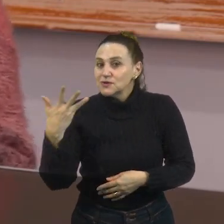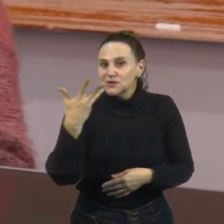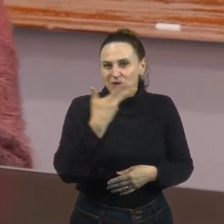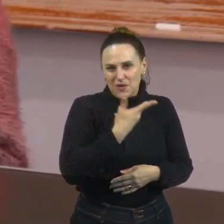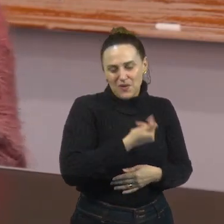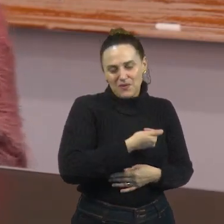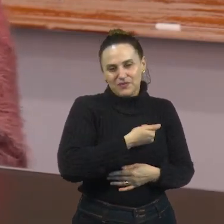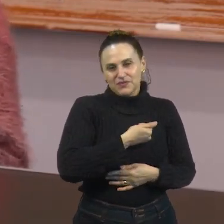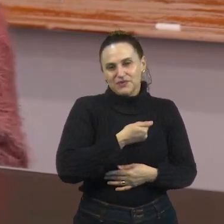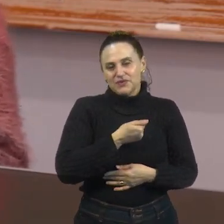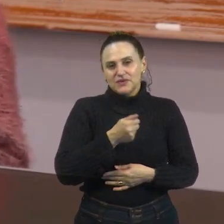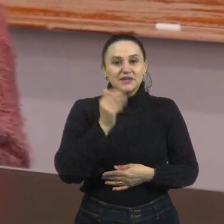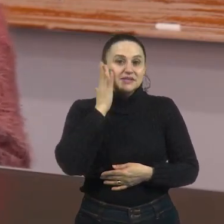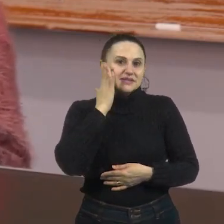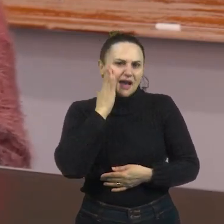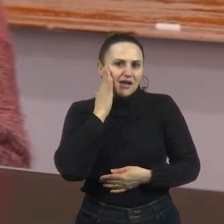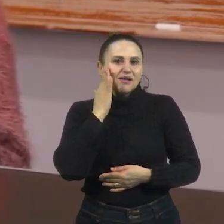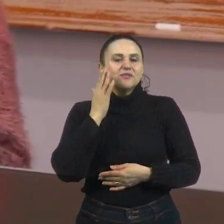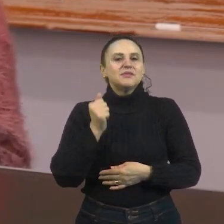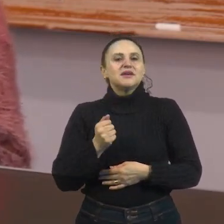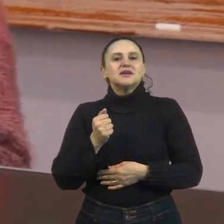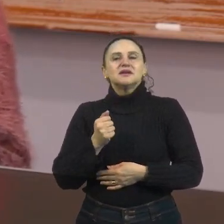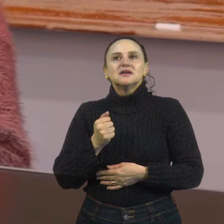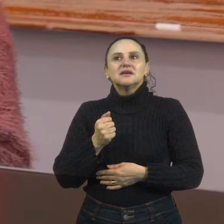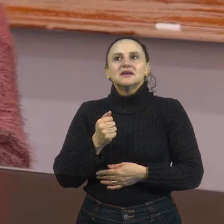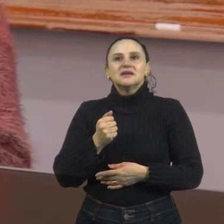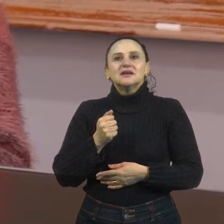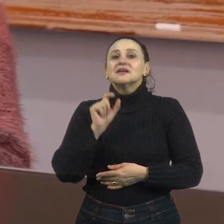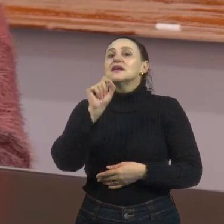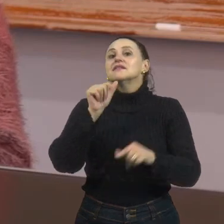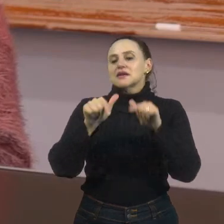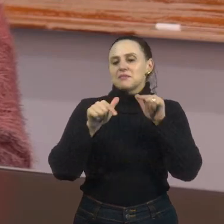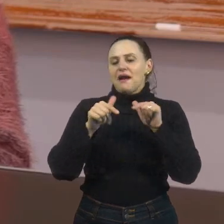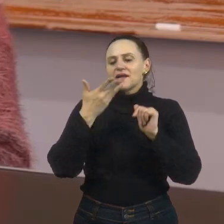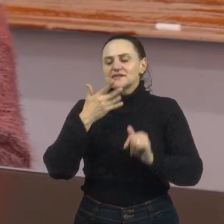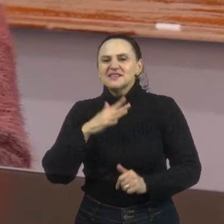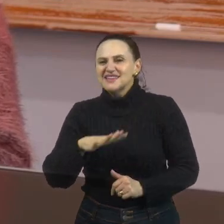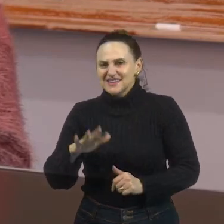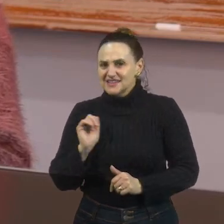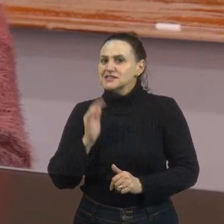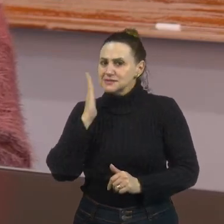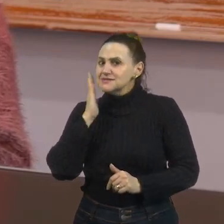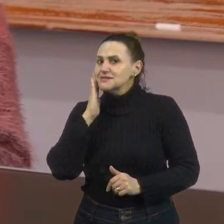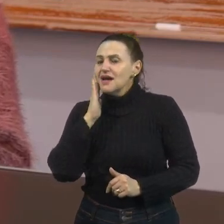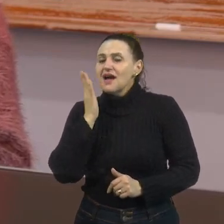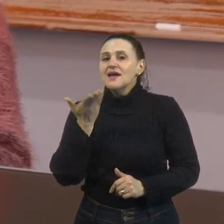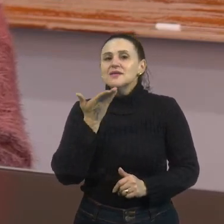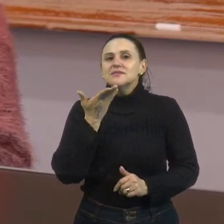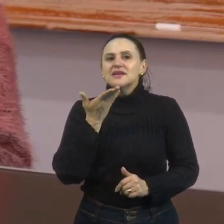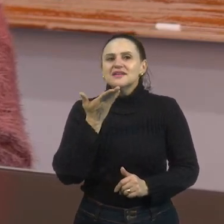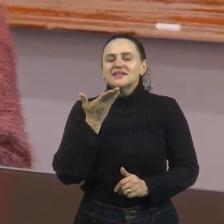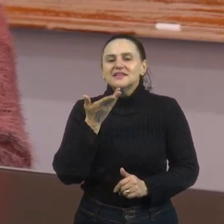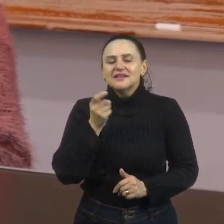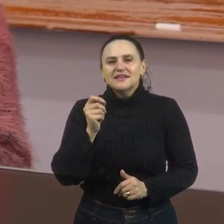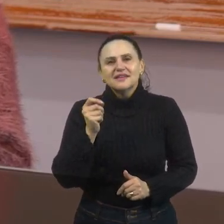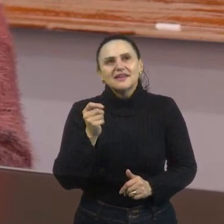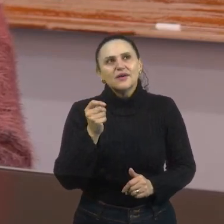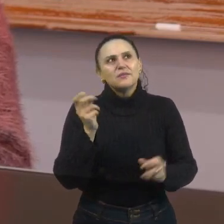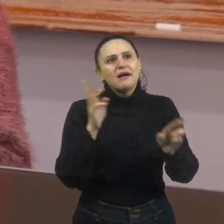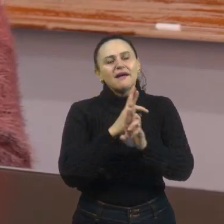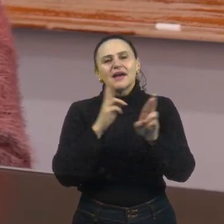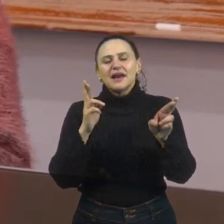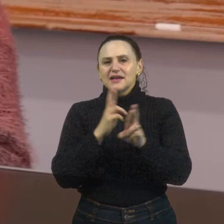quanto elas trazem também numa relação que não é de